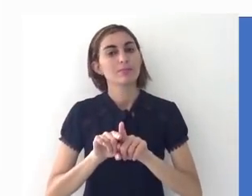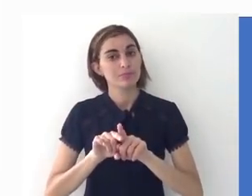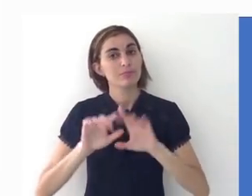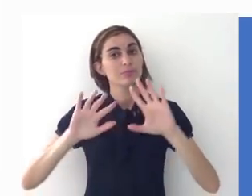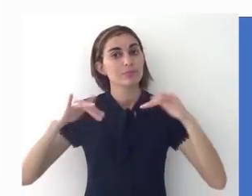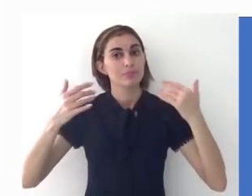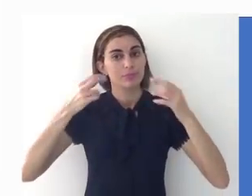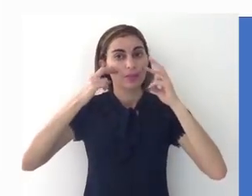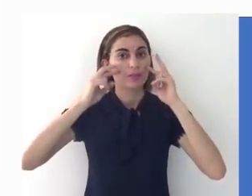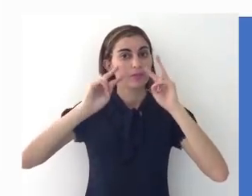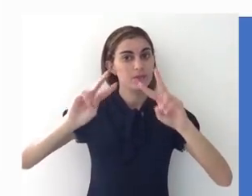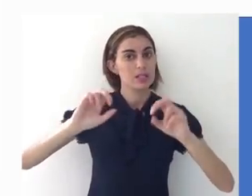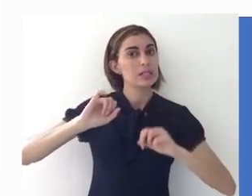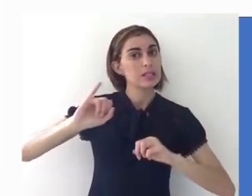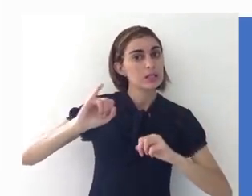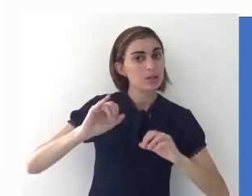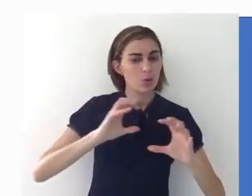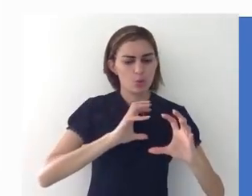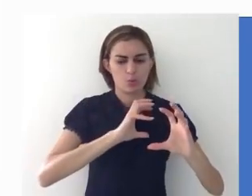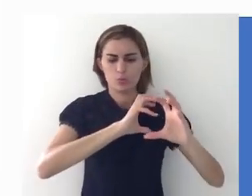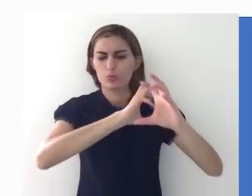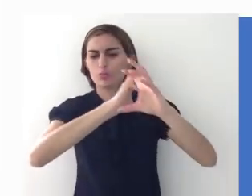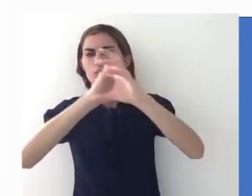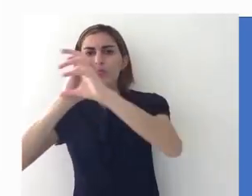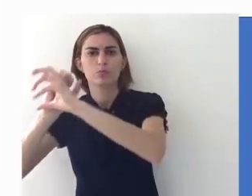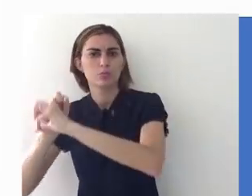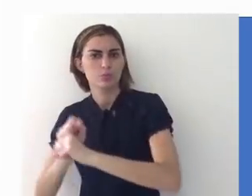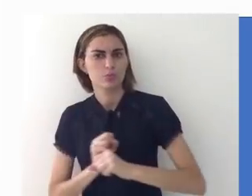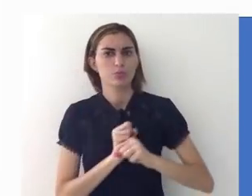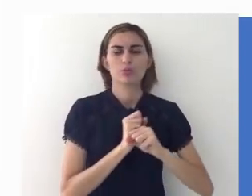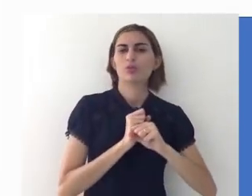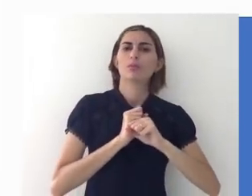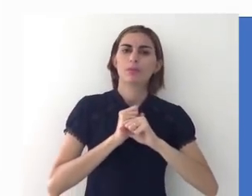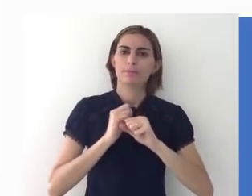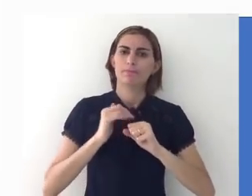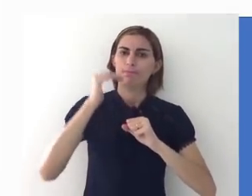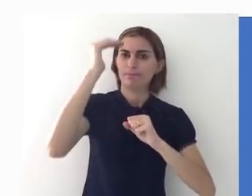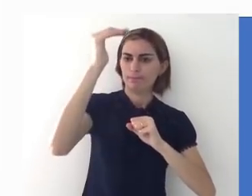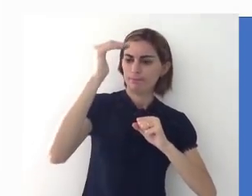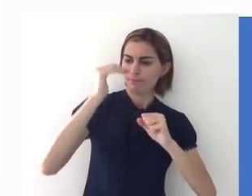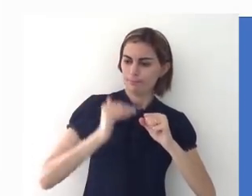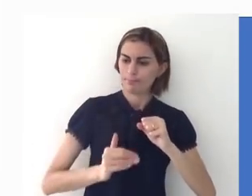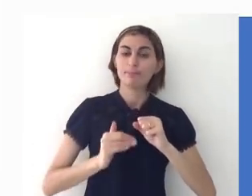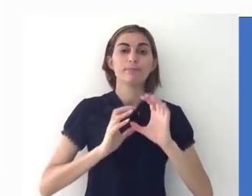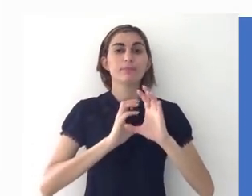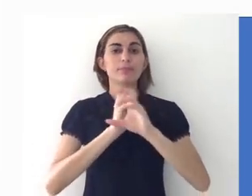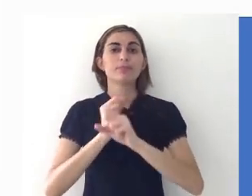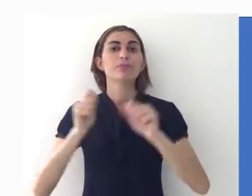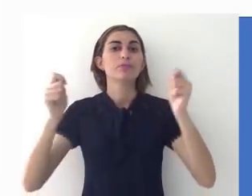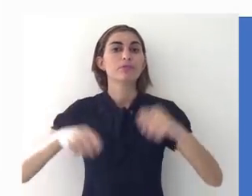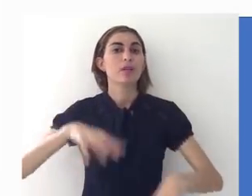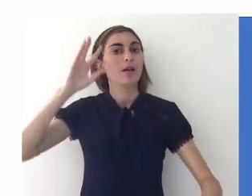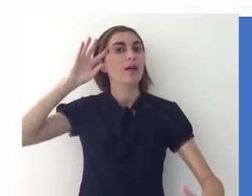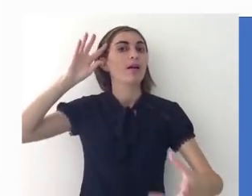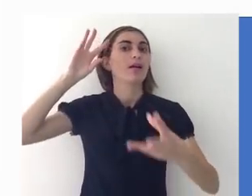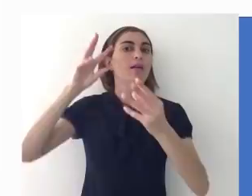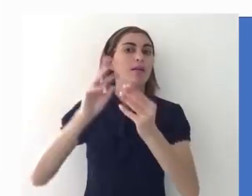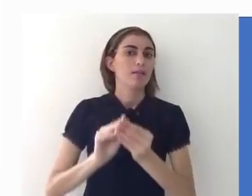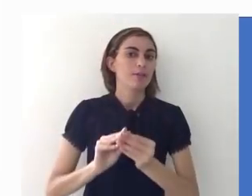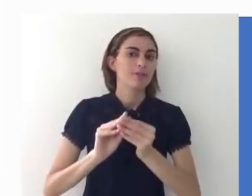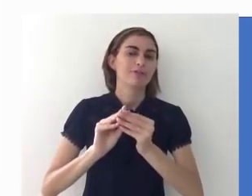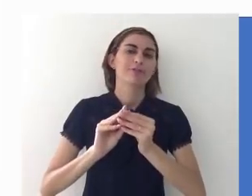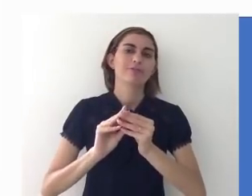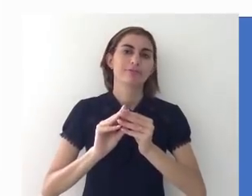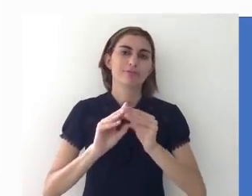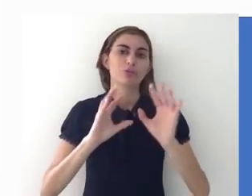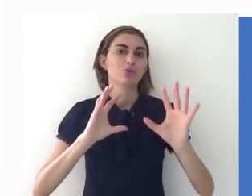ângulos também dão 180. Então, vê só, se eu somar as medidas dos de cima com os de baixo, a